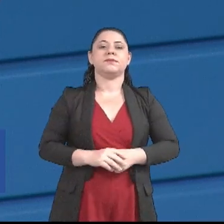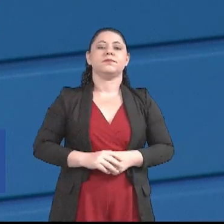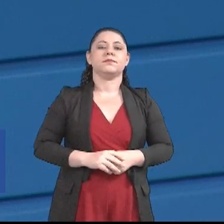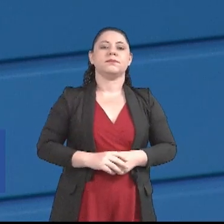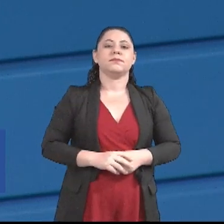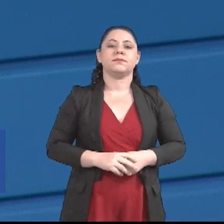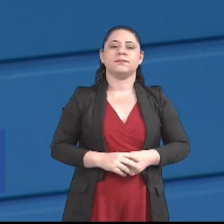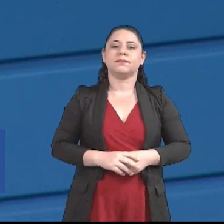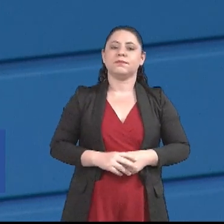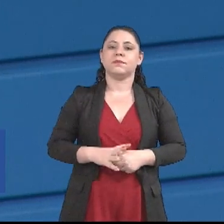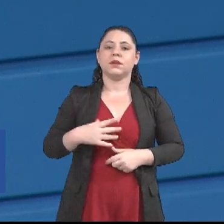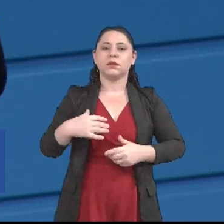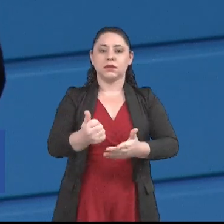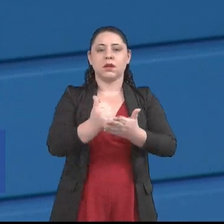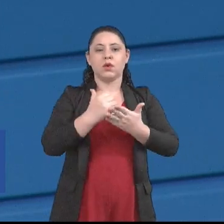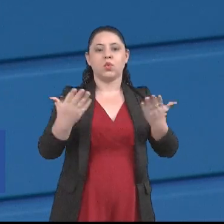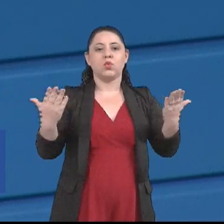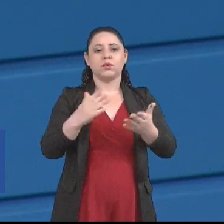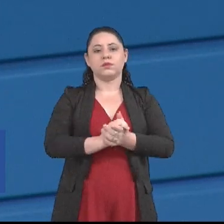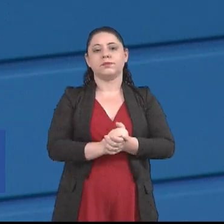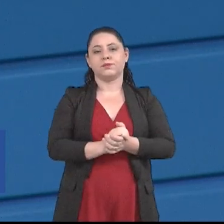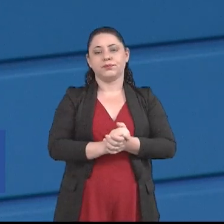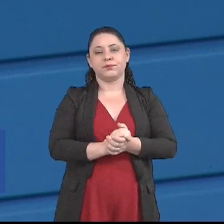trago aqui hoje uma indicação